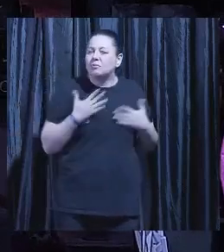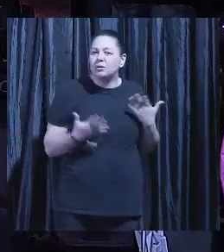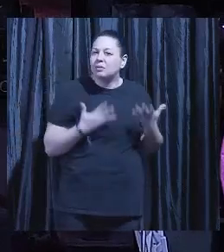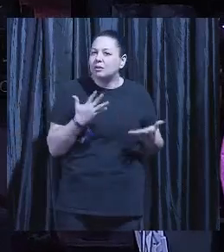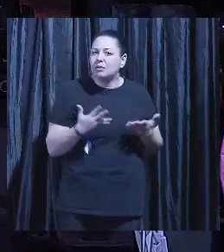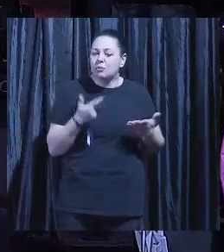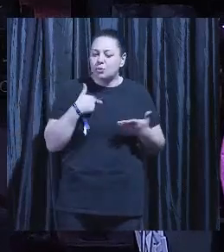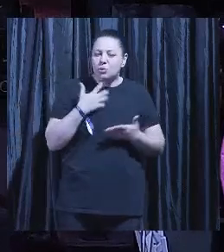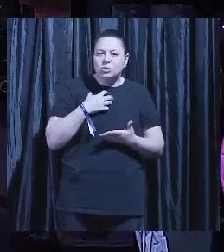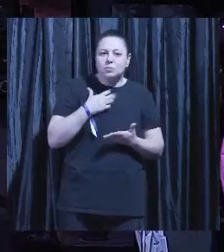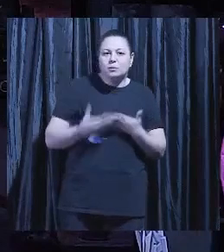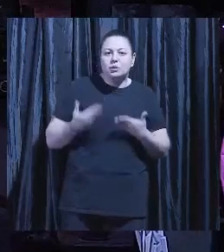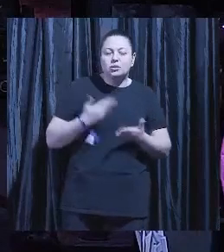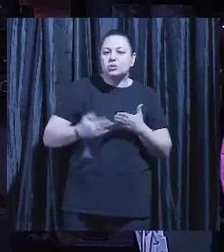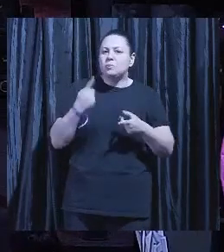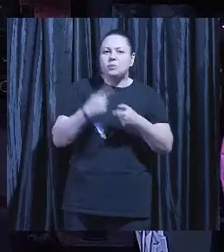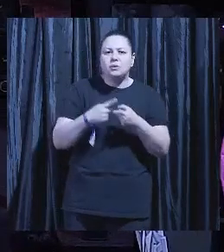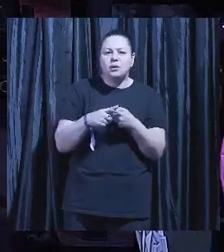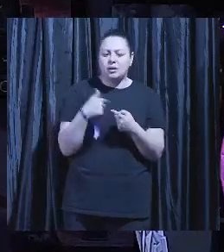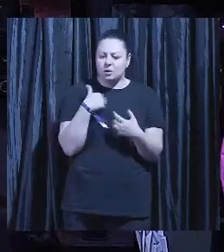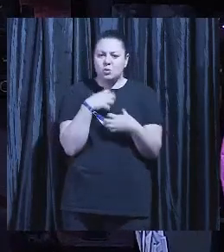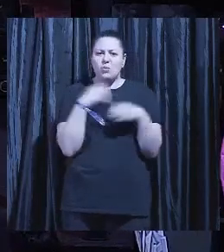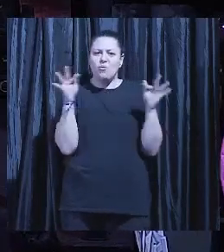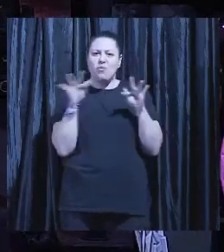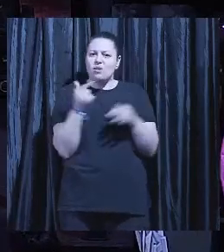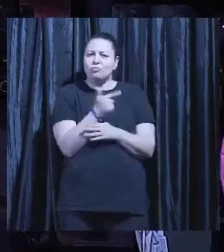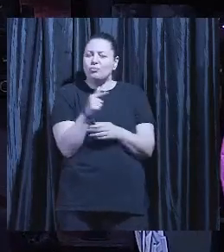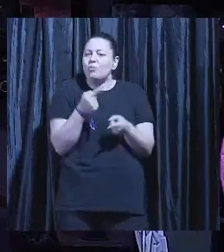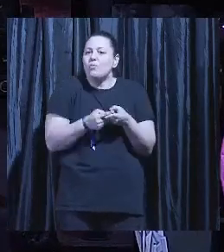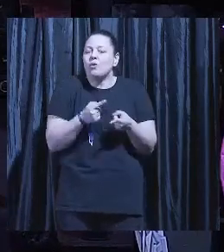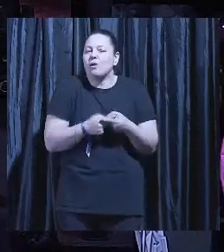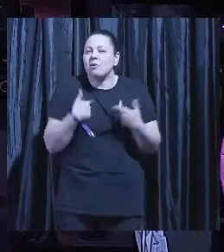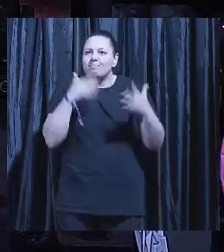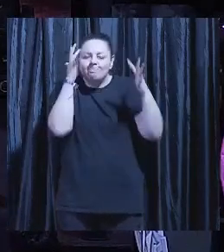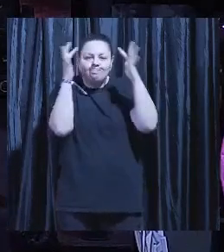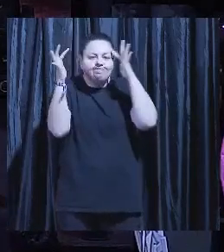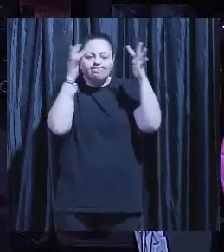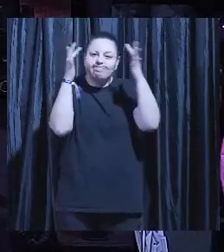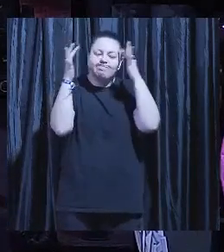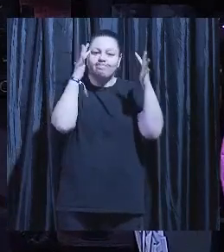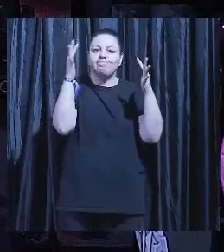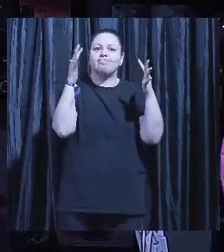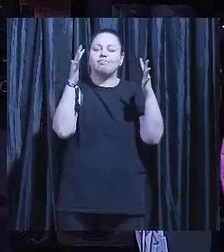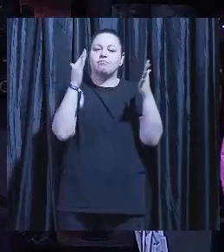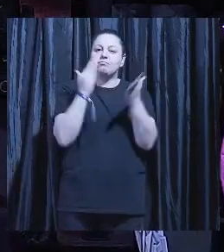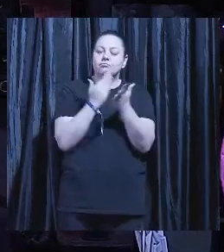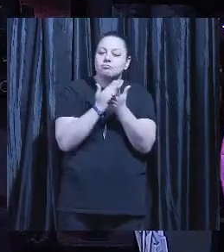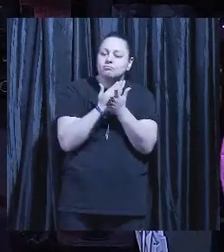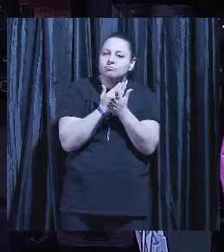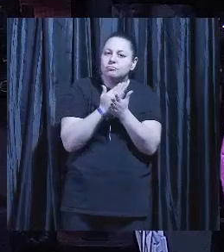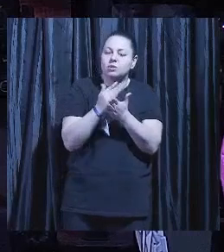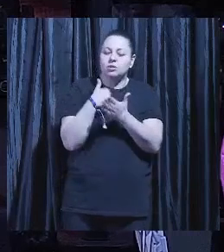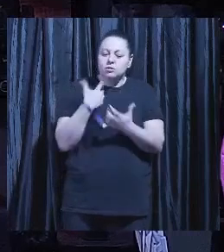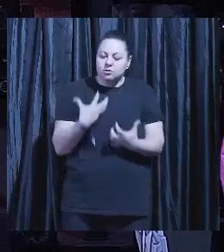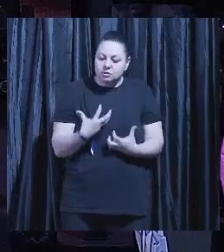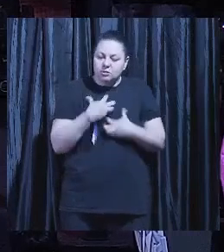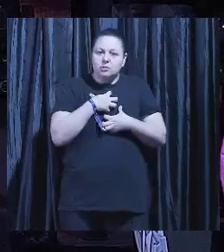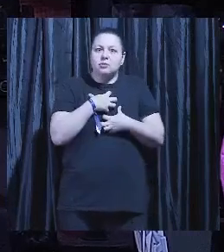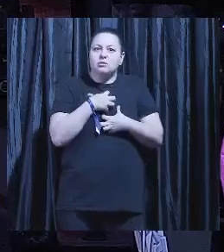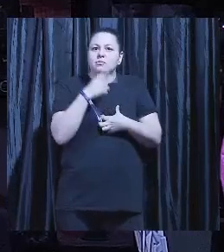estava tão perdida, e por que eu não estava feliz, né? E aí eu tive uma epifania muito forte. Eu senti uma coisa